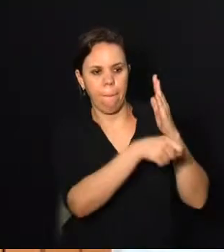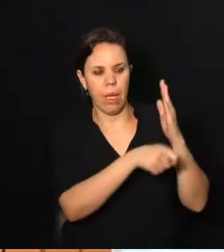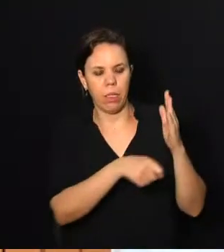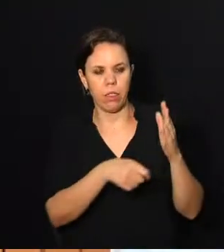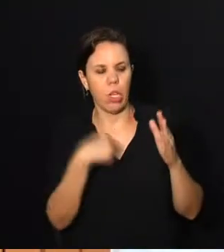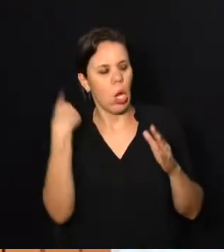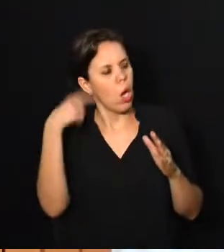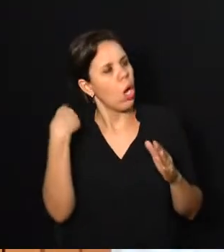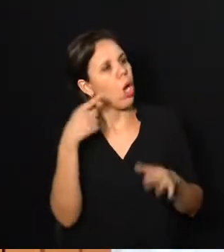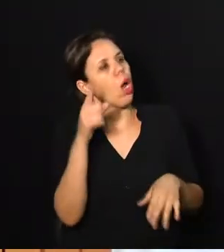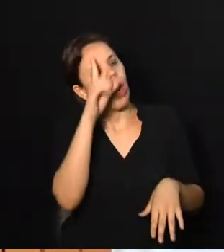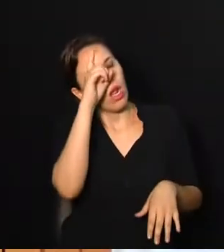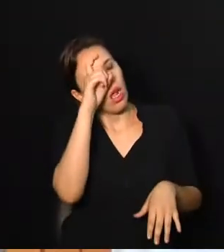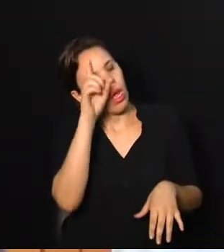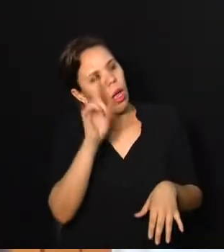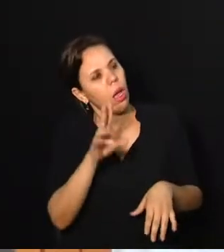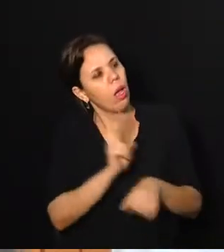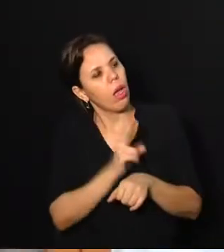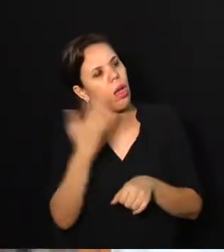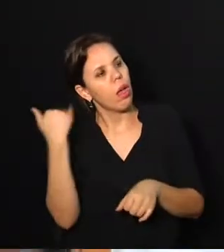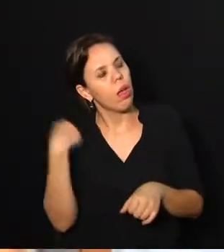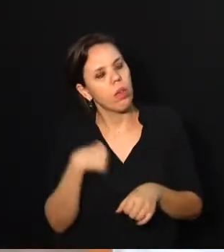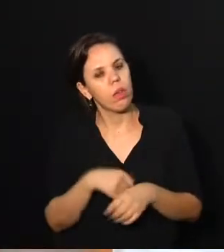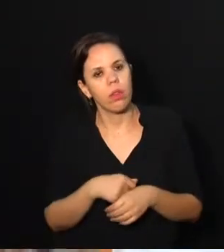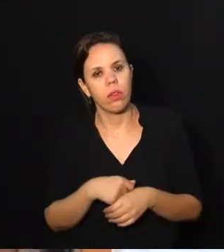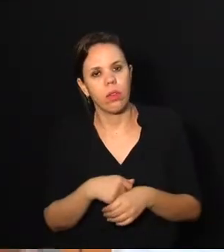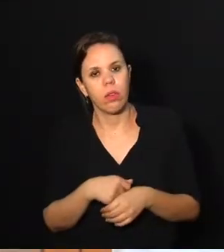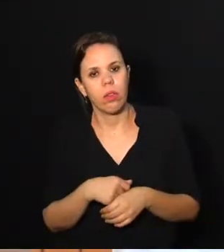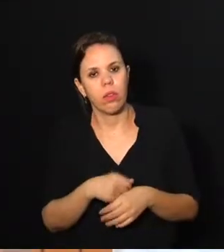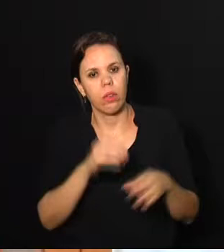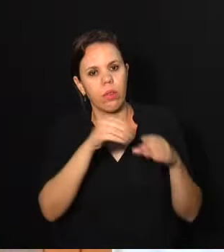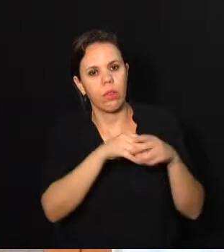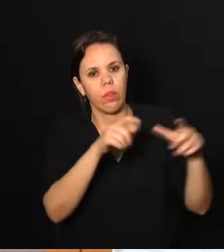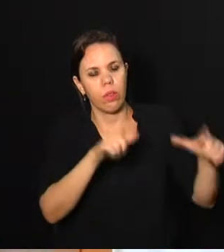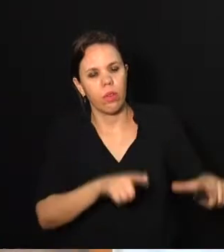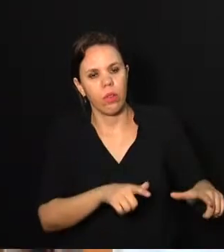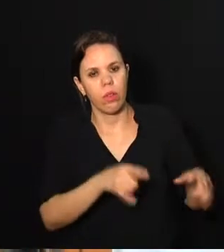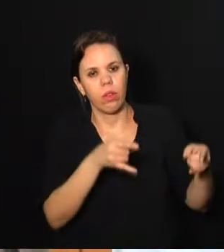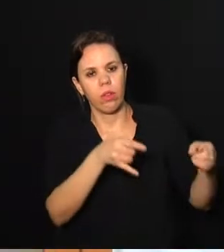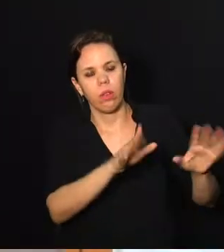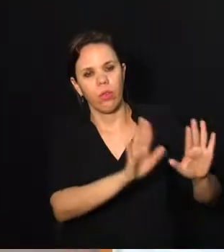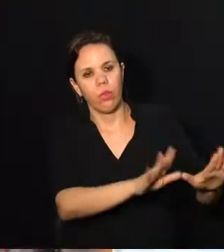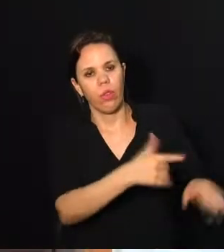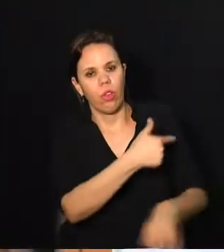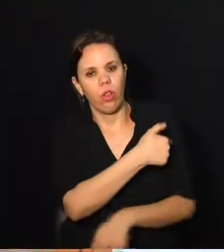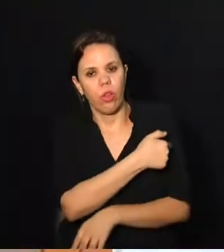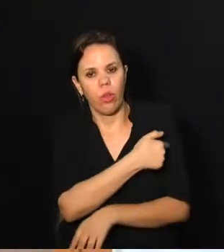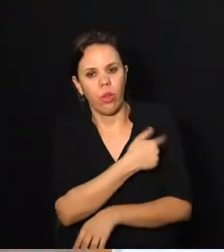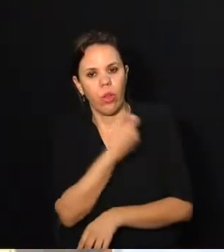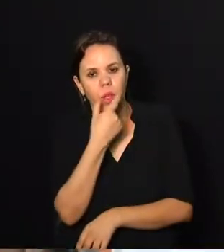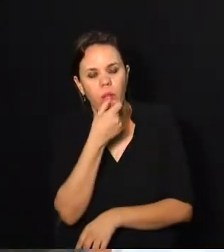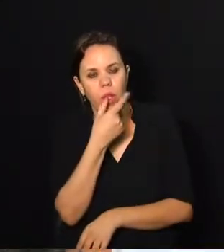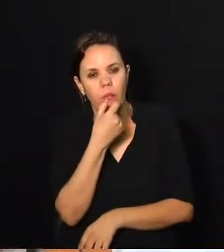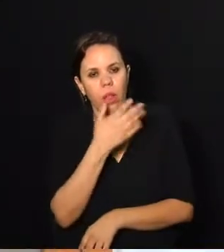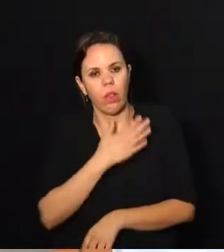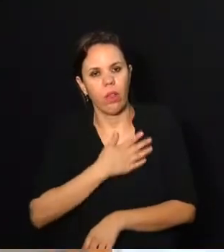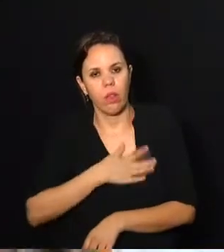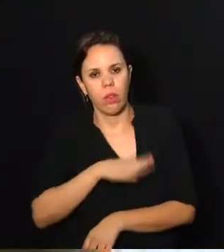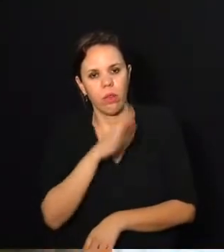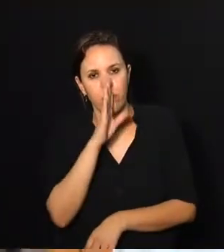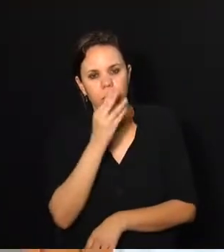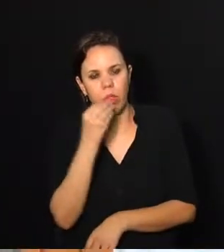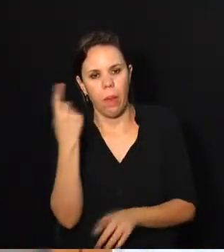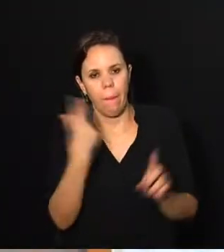louco. Né? Era assim que se cuidava de louco. Né? Se internava num pavilhão, né? Ali dava injeção, medicamento, ali se